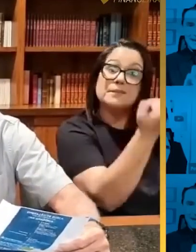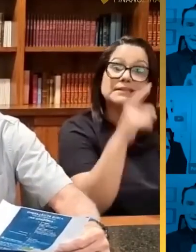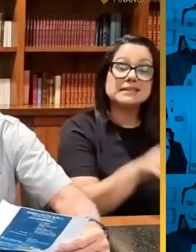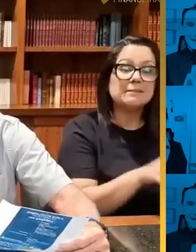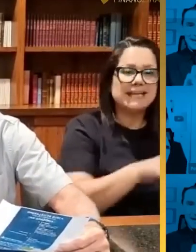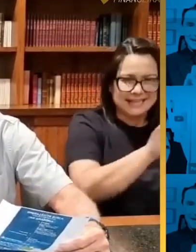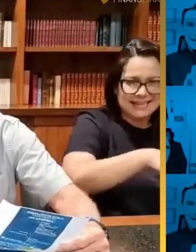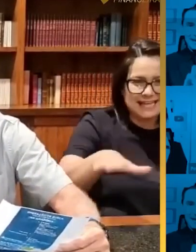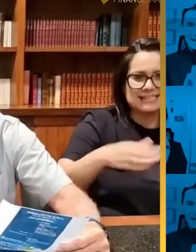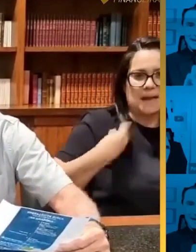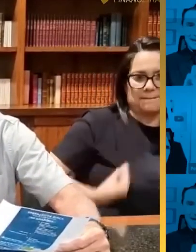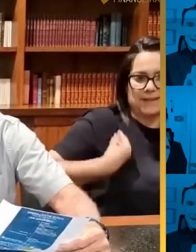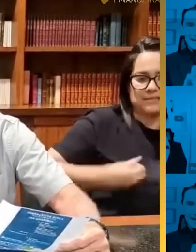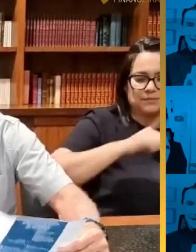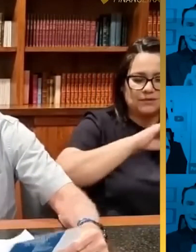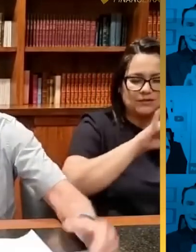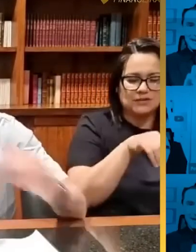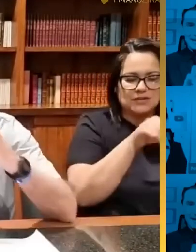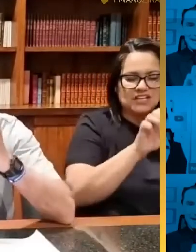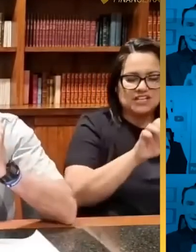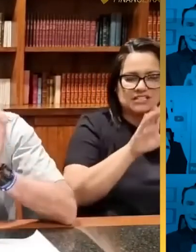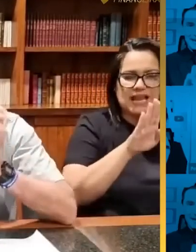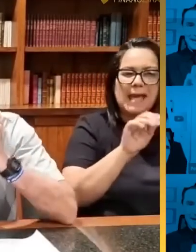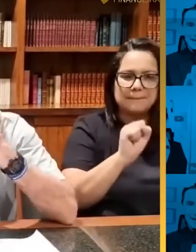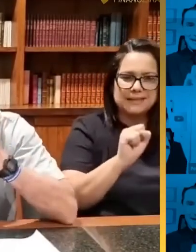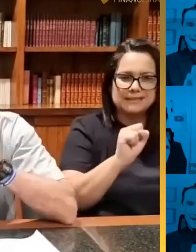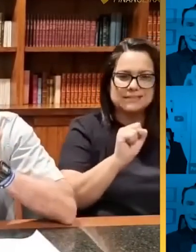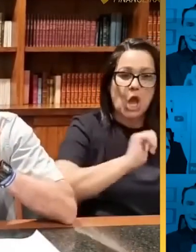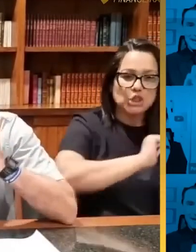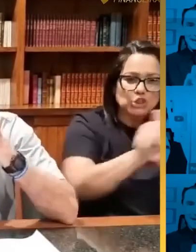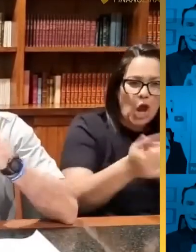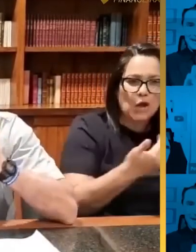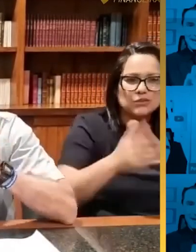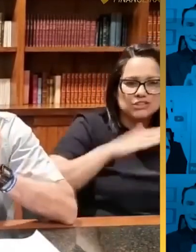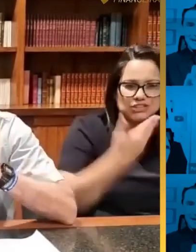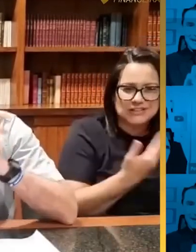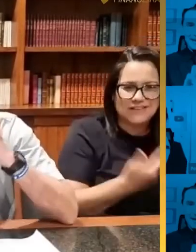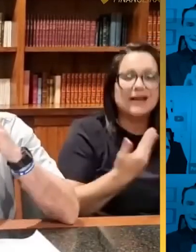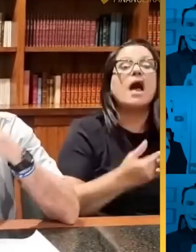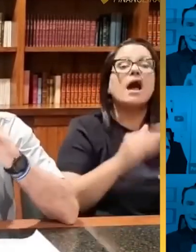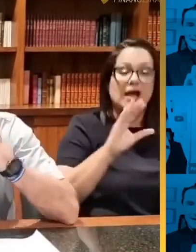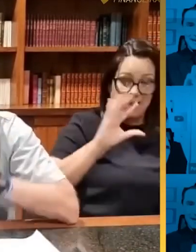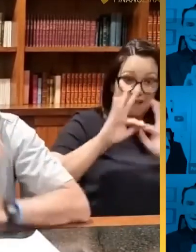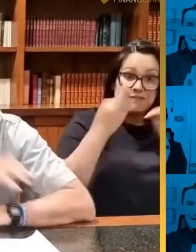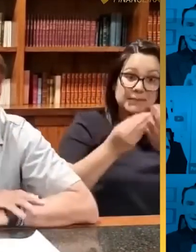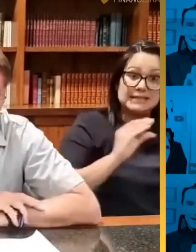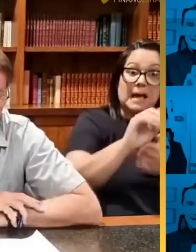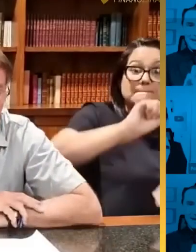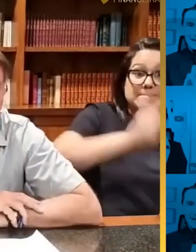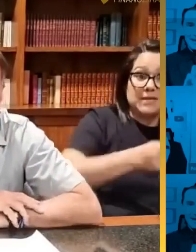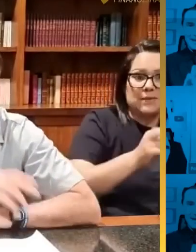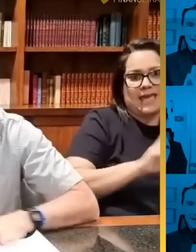JEBS, que se destacam, a família recebe R$1.000 e mais 12 parcelas de 120.